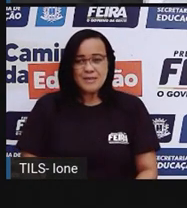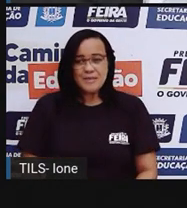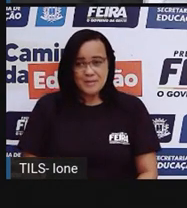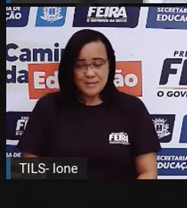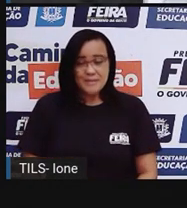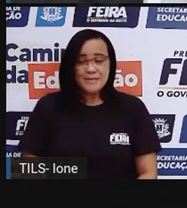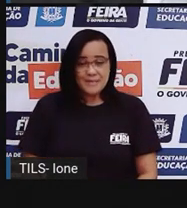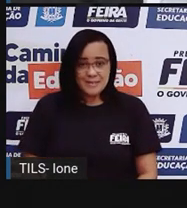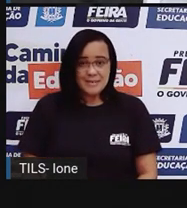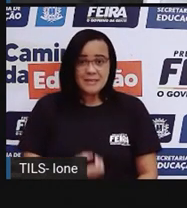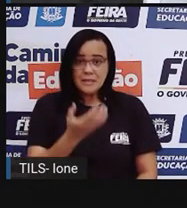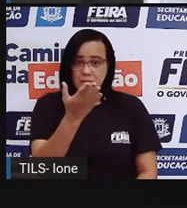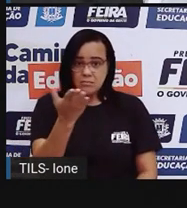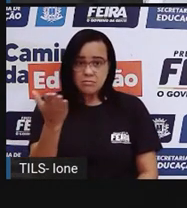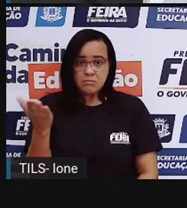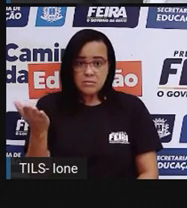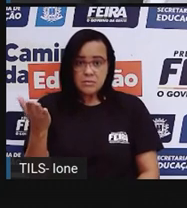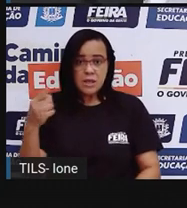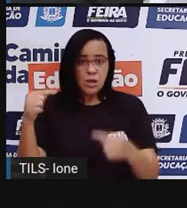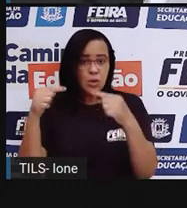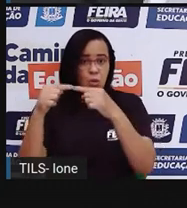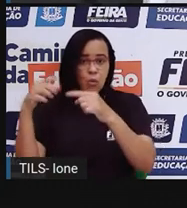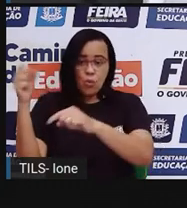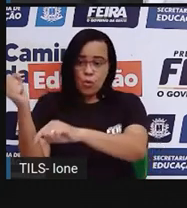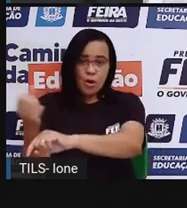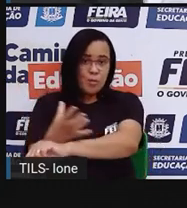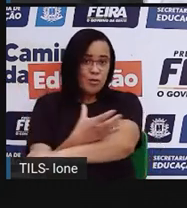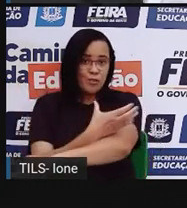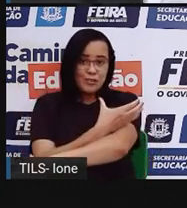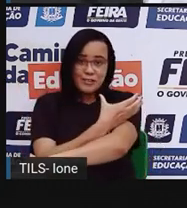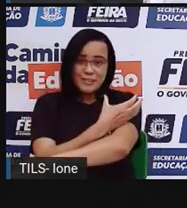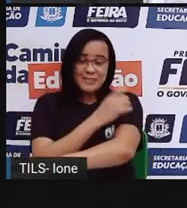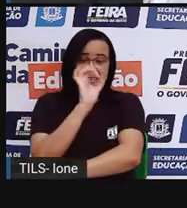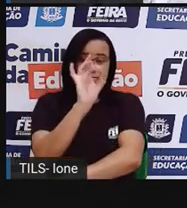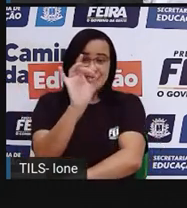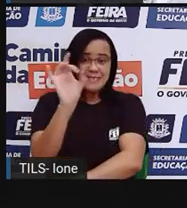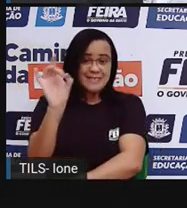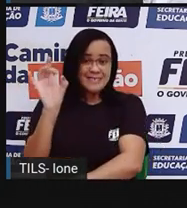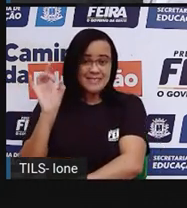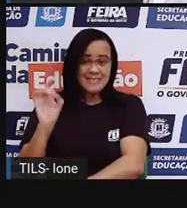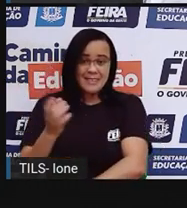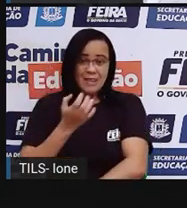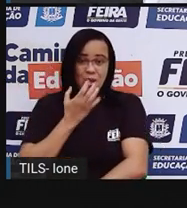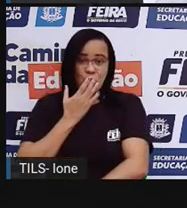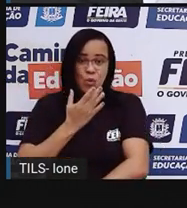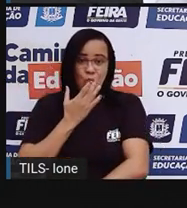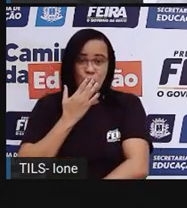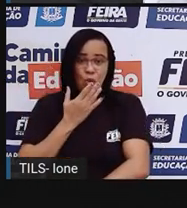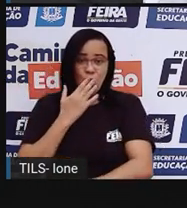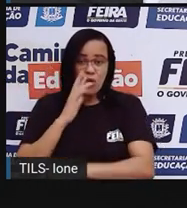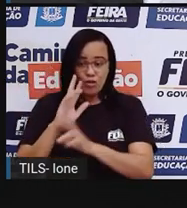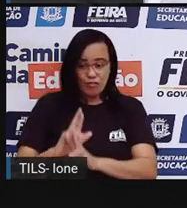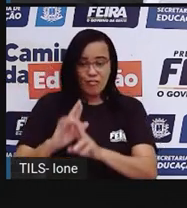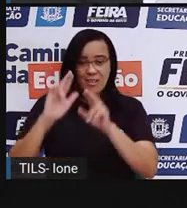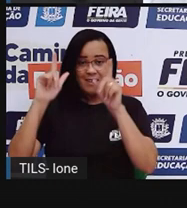Estas são suas emoções. Cada uma tem uma cor diferente.